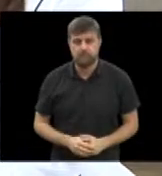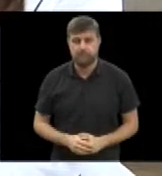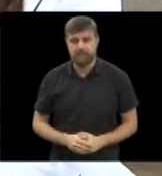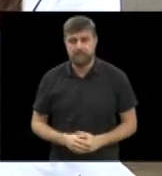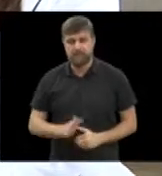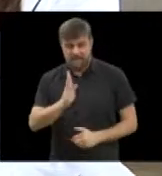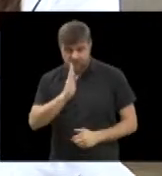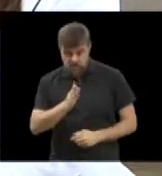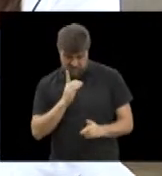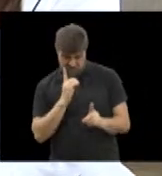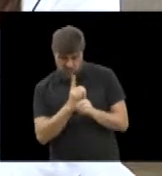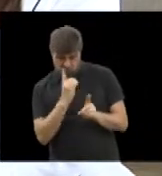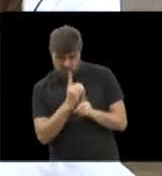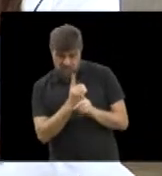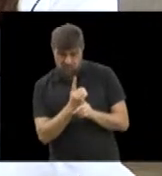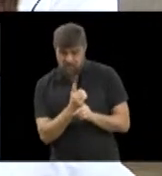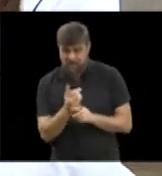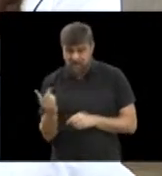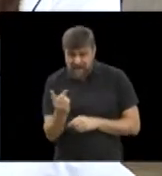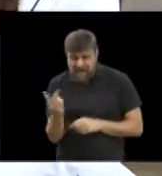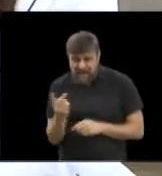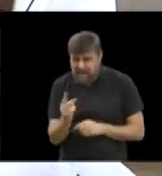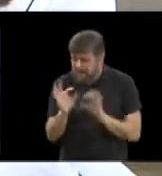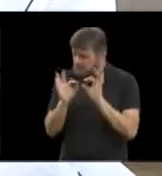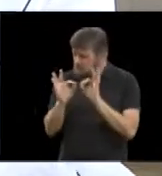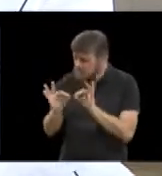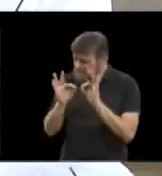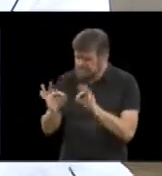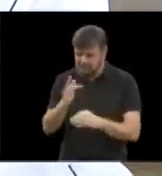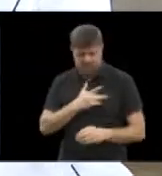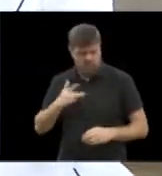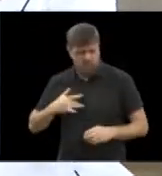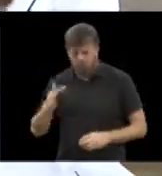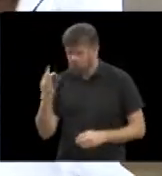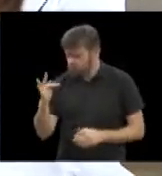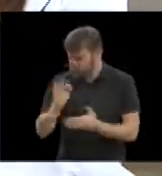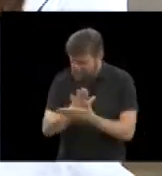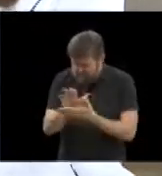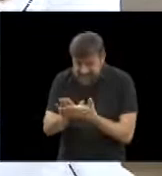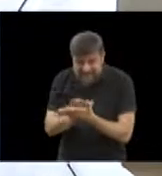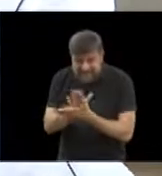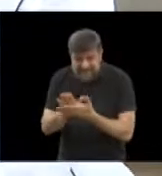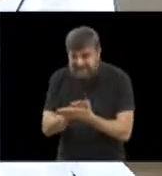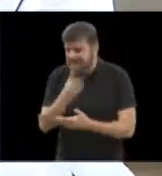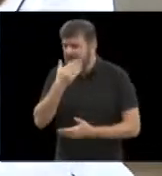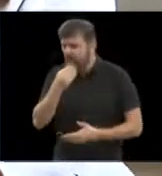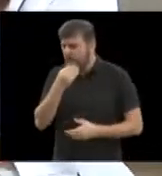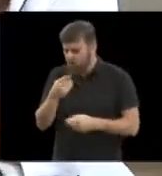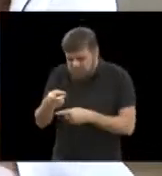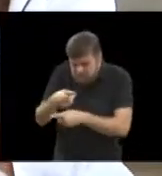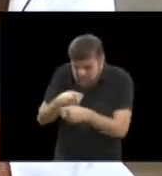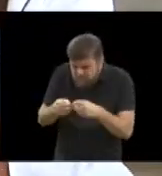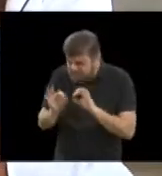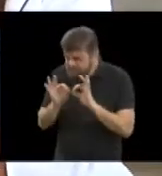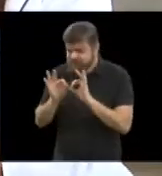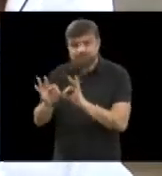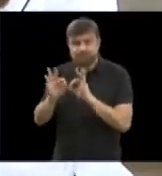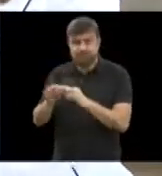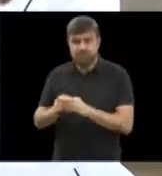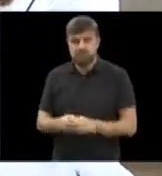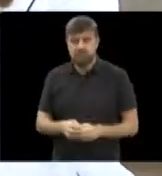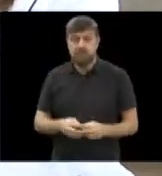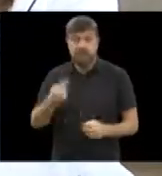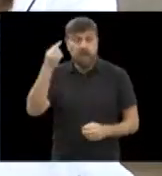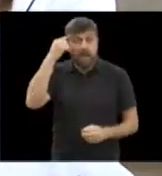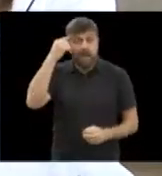senhora já encontrou algum caso de que estava tudo certo sem dor, sem infecção, sem nada, o homem tudo certo, e o caso